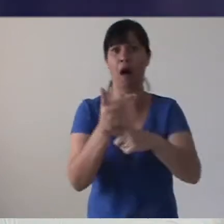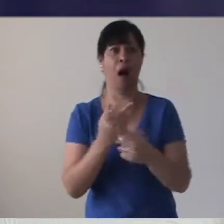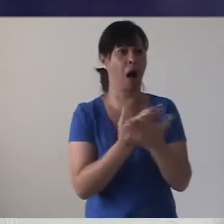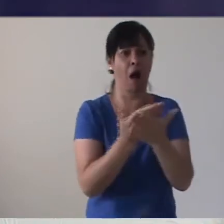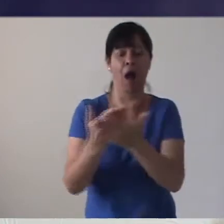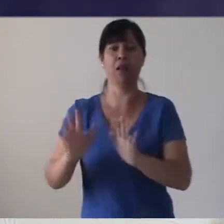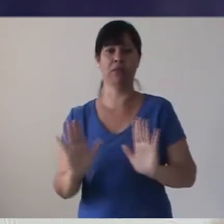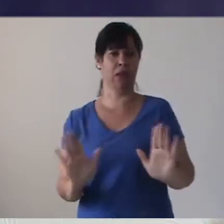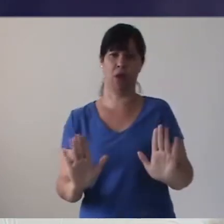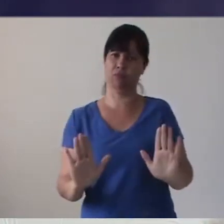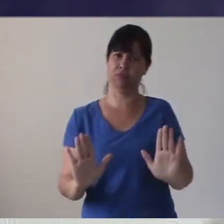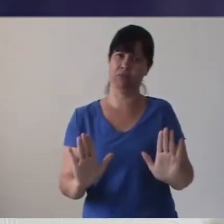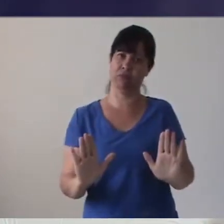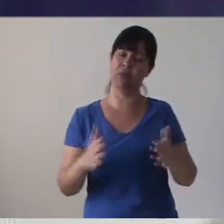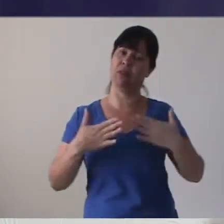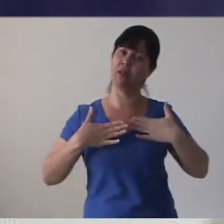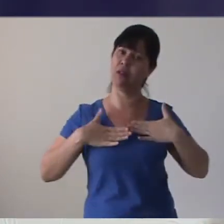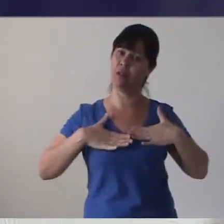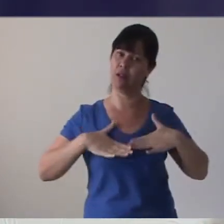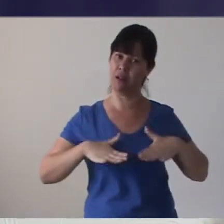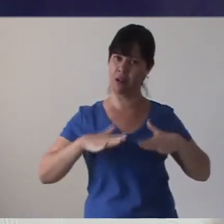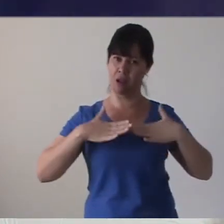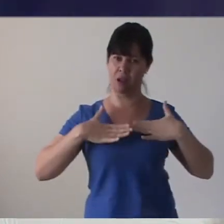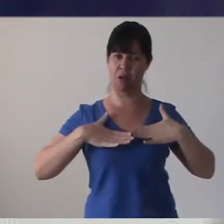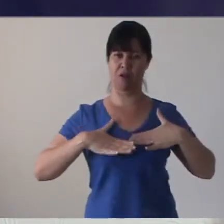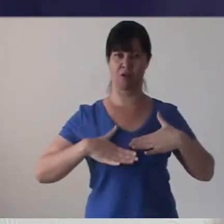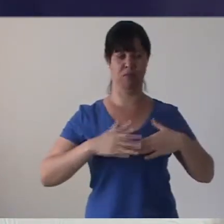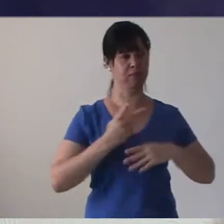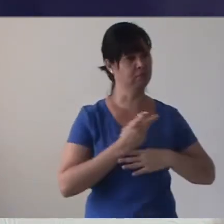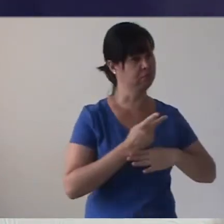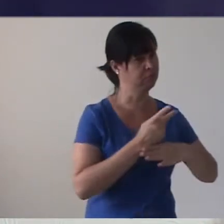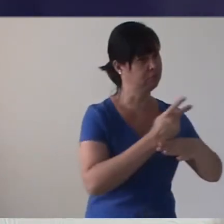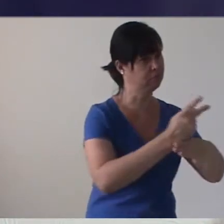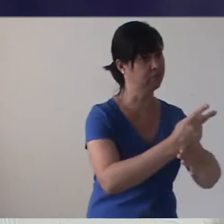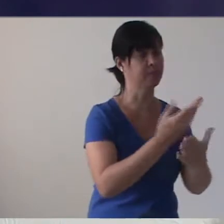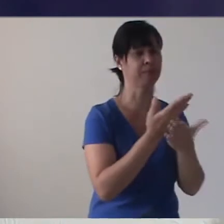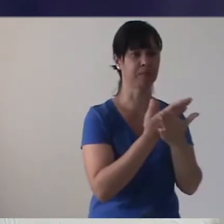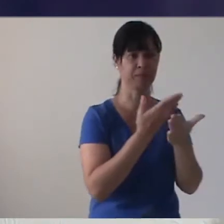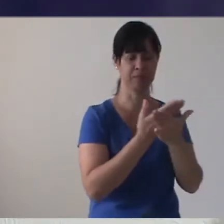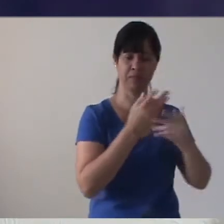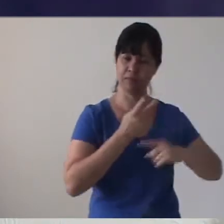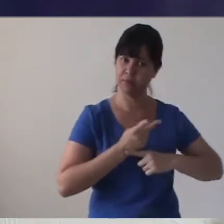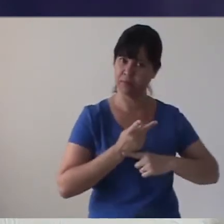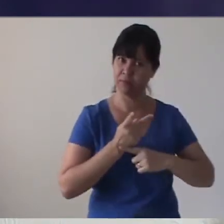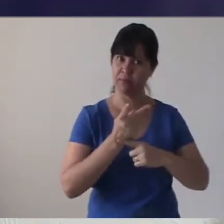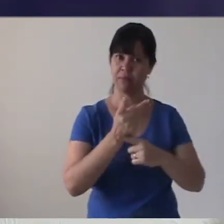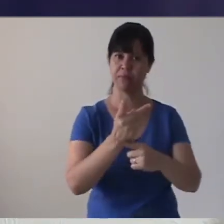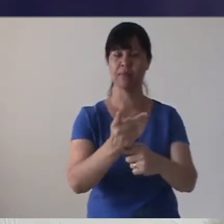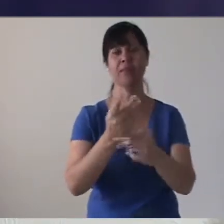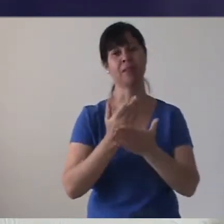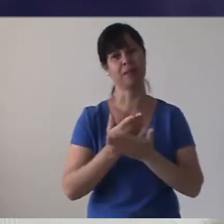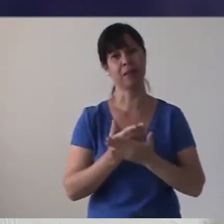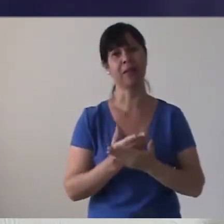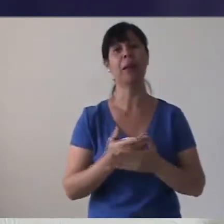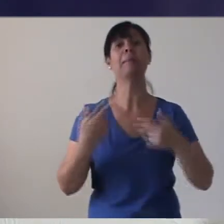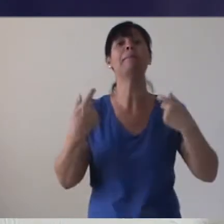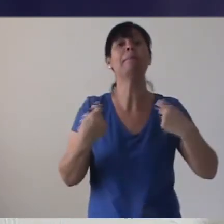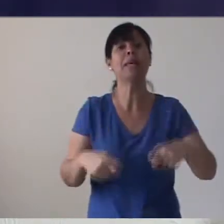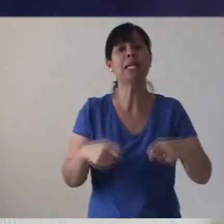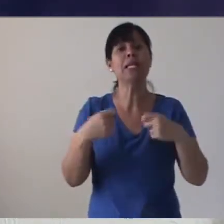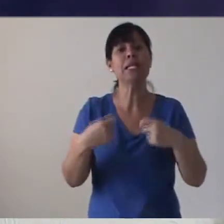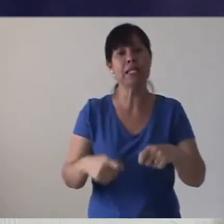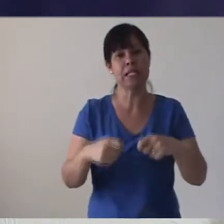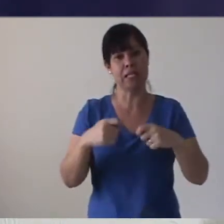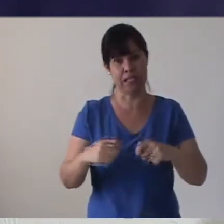desespero, não, tá? Façam o seu tempo, porém já sabem que tem que fazer. As